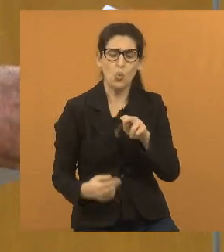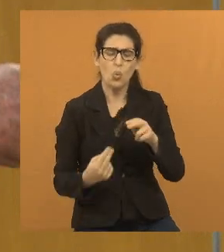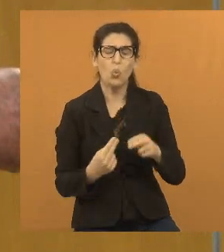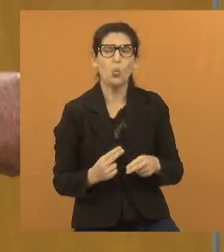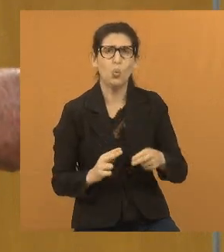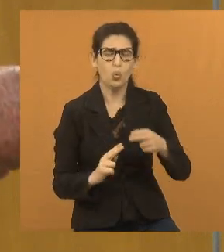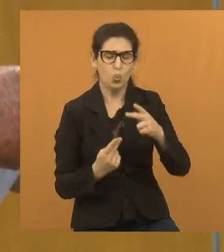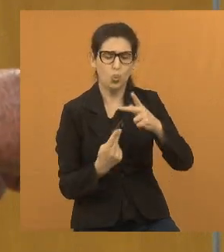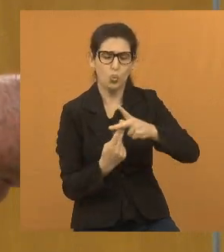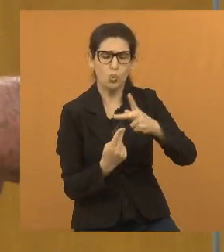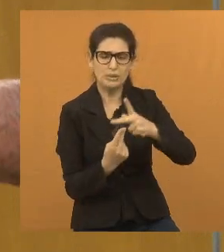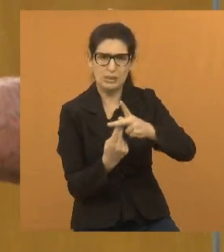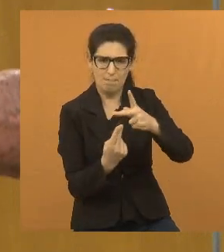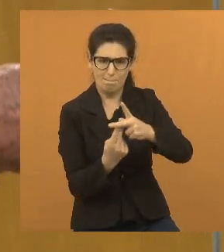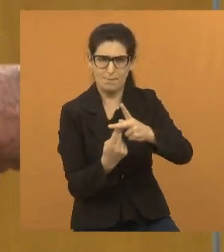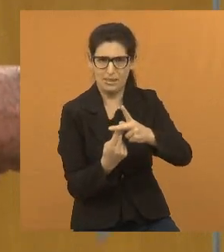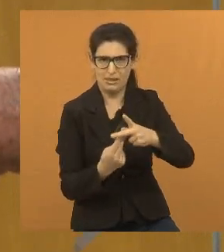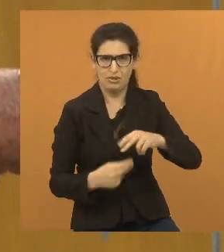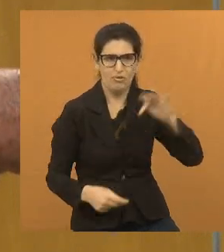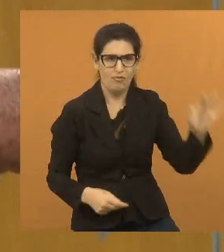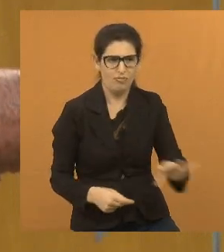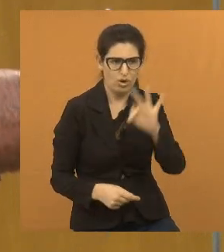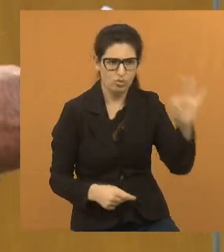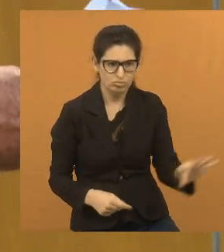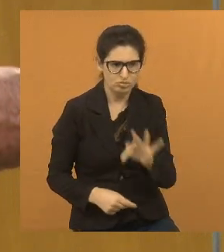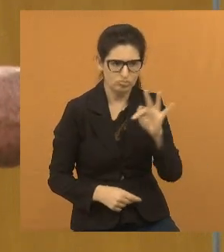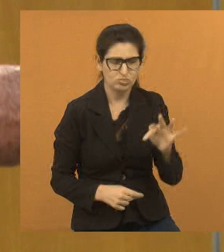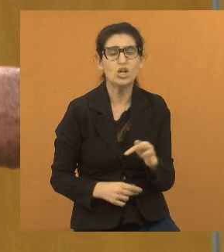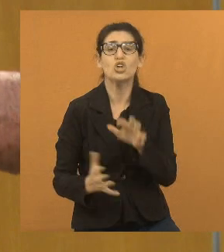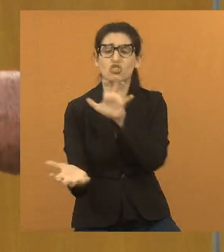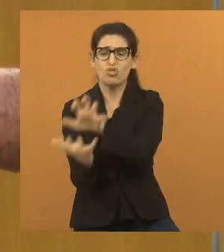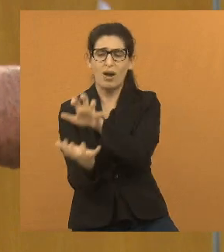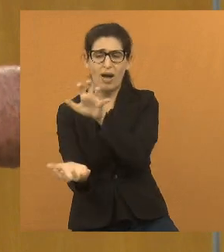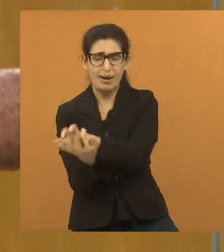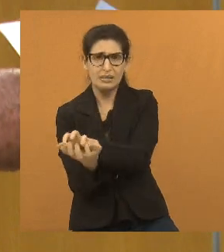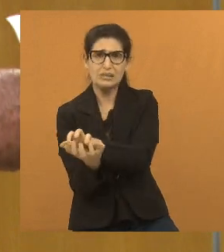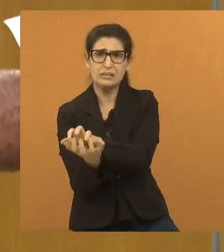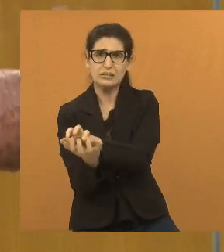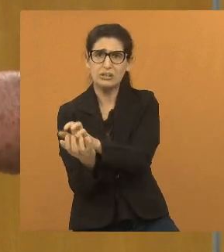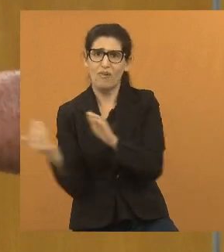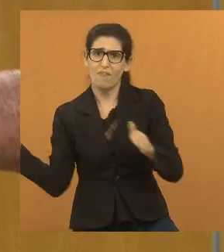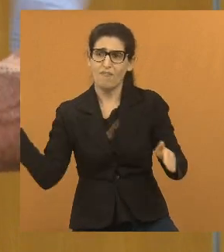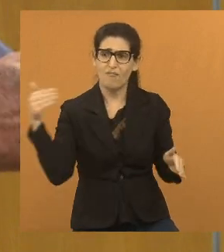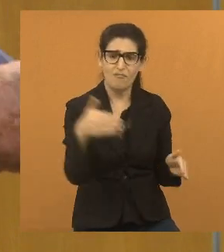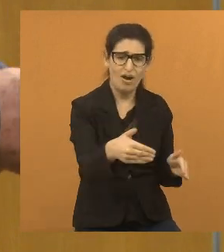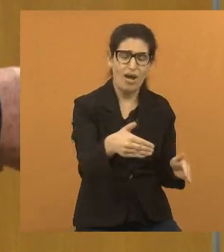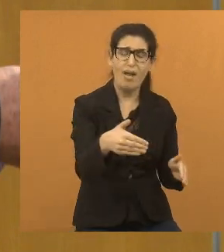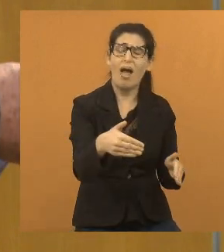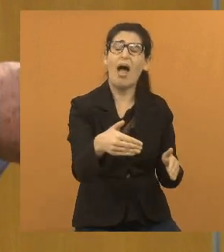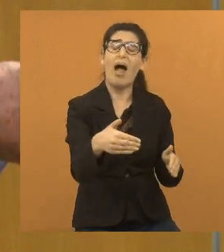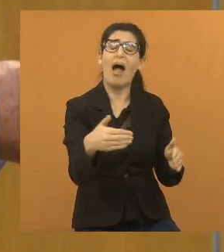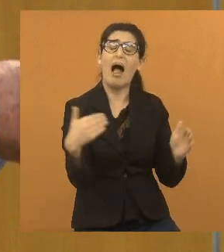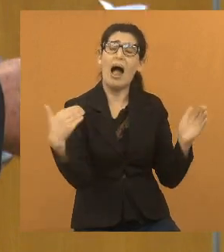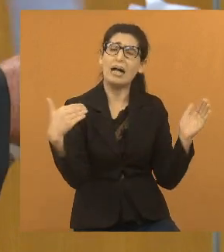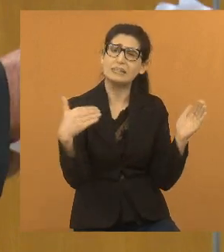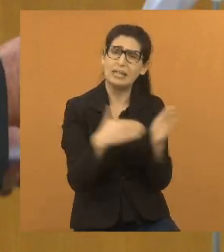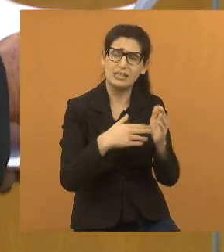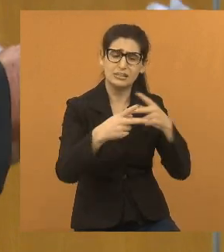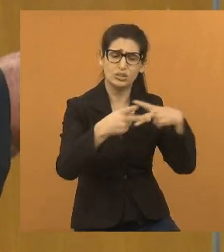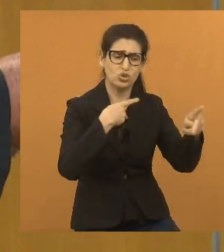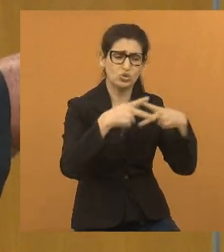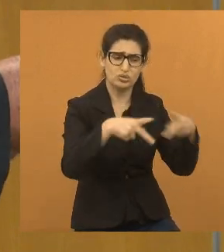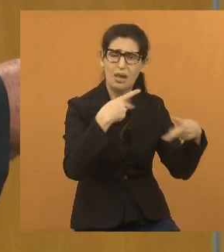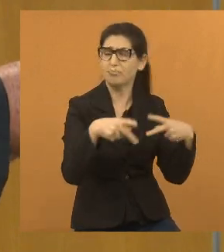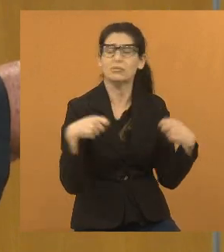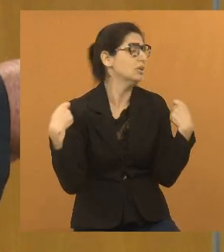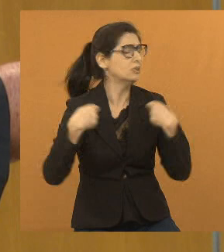ligação Jacareí e São José sem precisar ir pela Dutra. Isso já está, os projetos já estão prontos, estamos